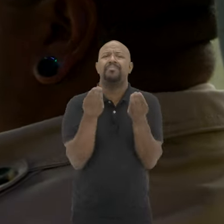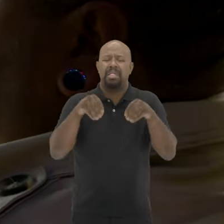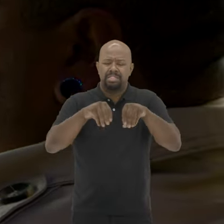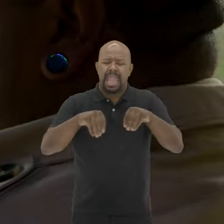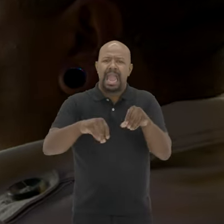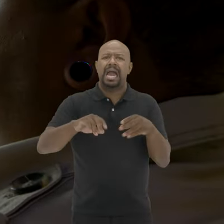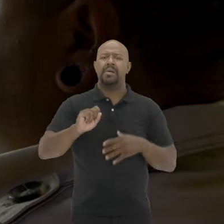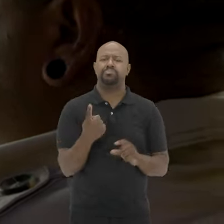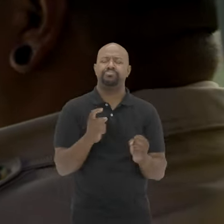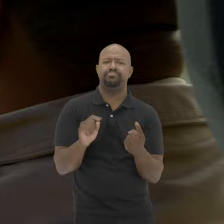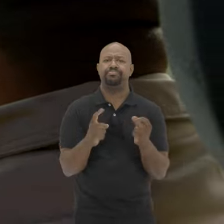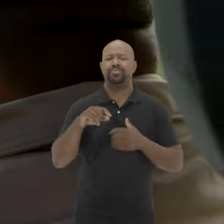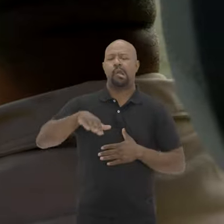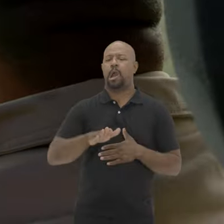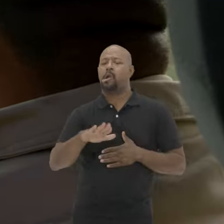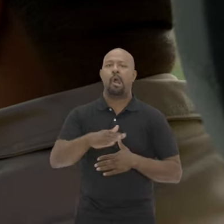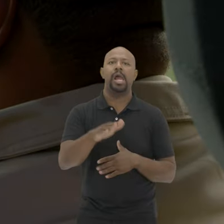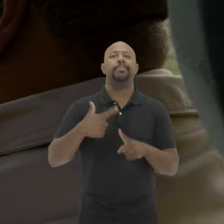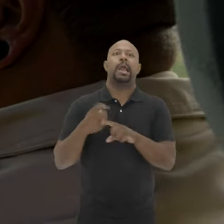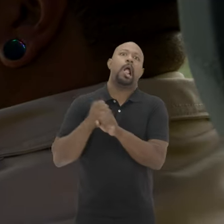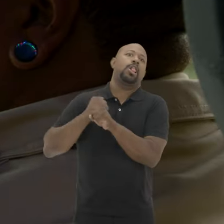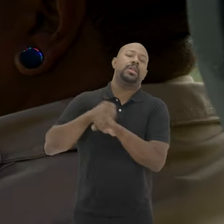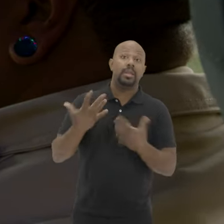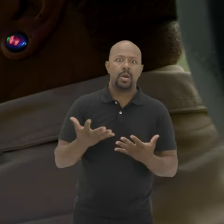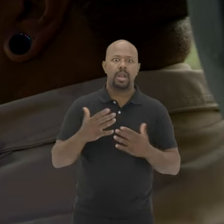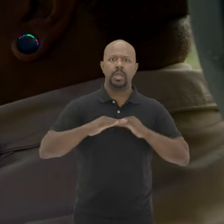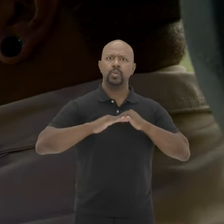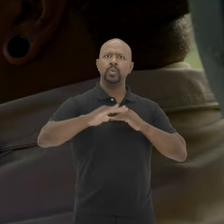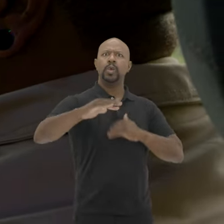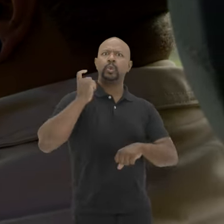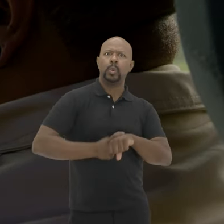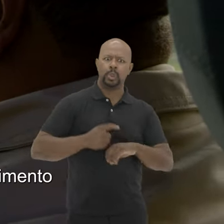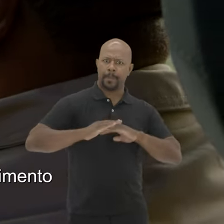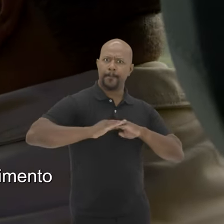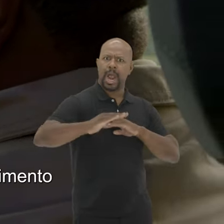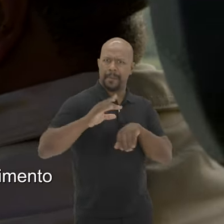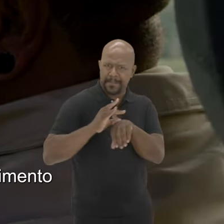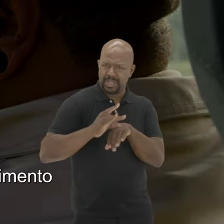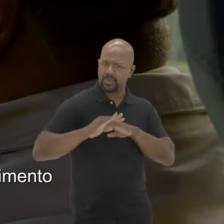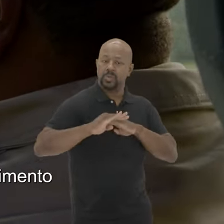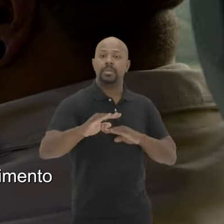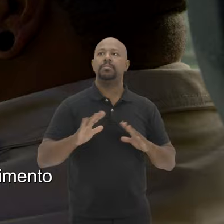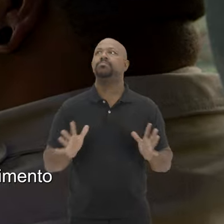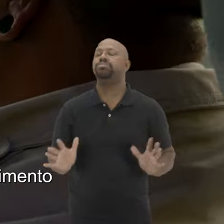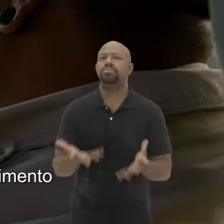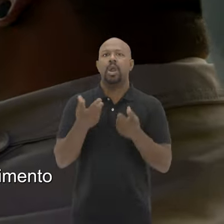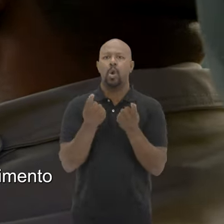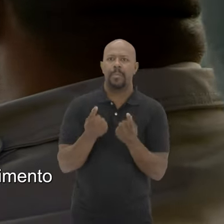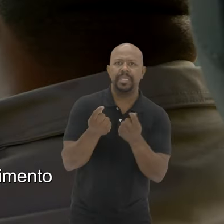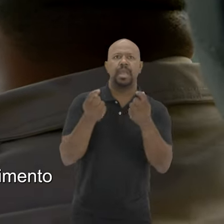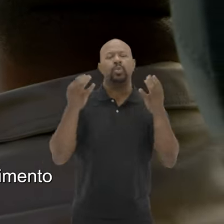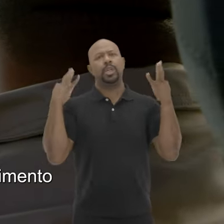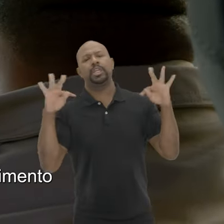prejudicada né Por causa do tempo e agora com o asfalto né isso vai dar um pulso para economia para o turismo o desenvolvimento